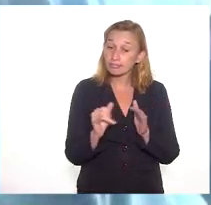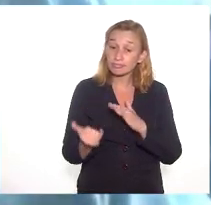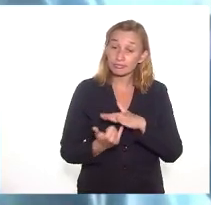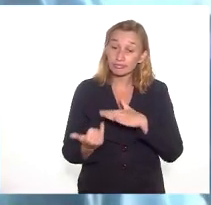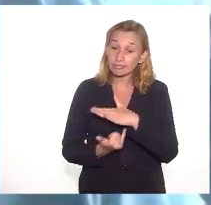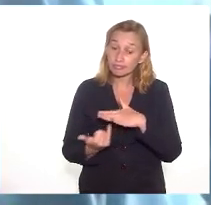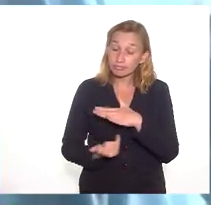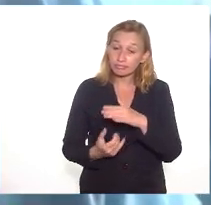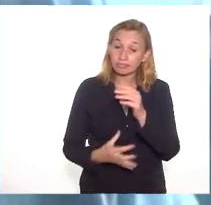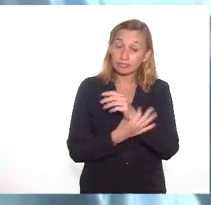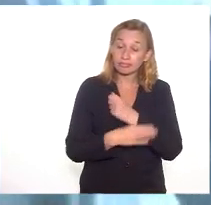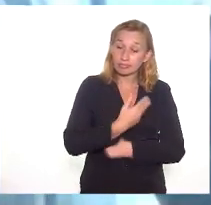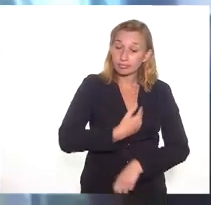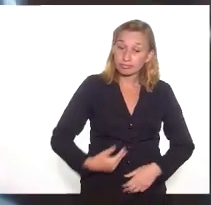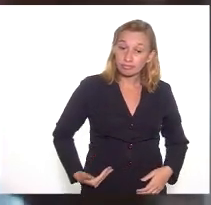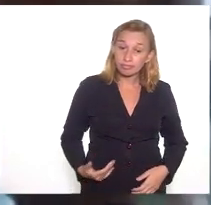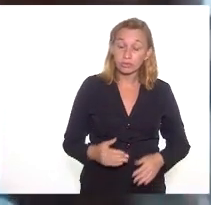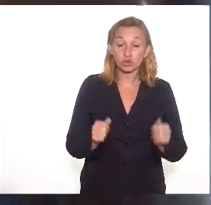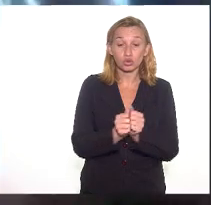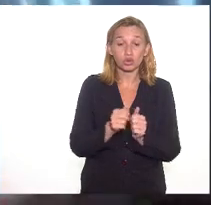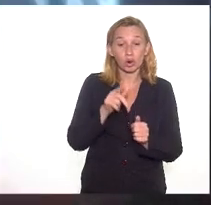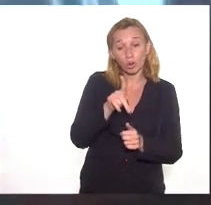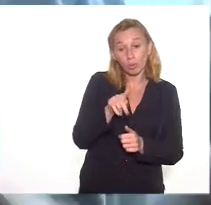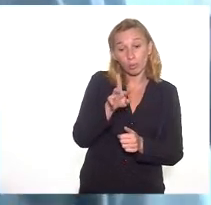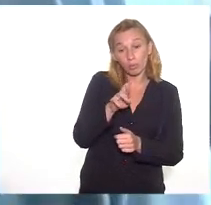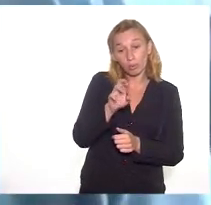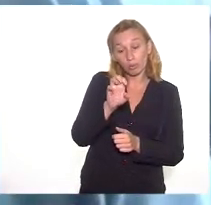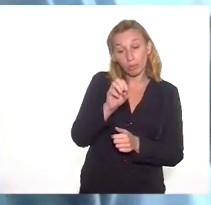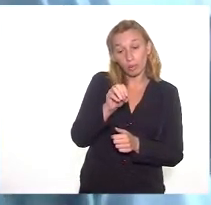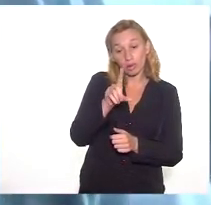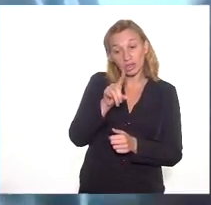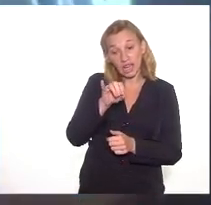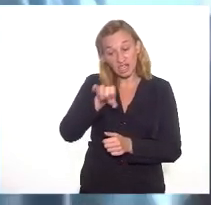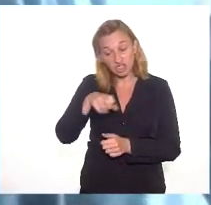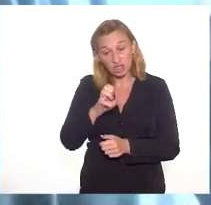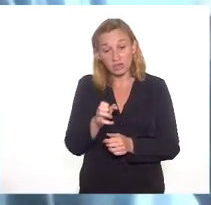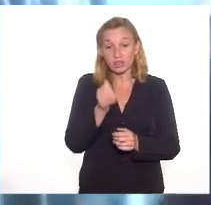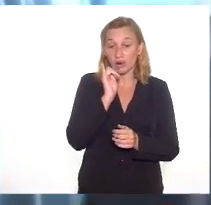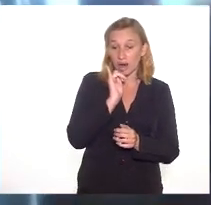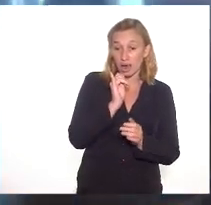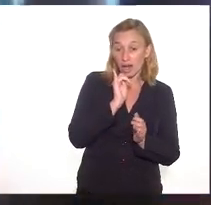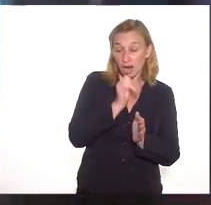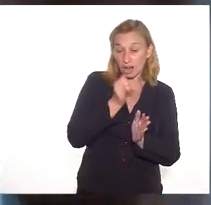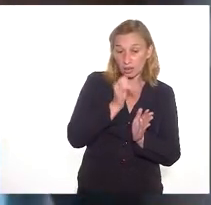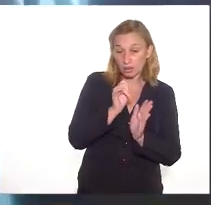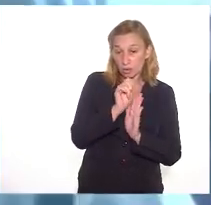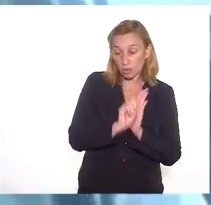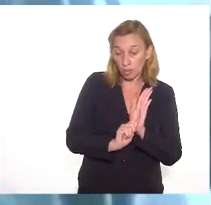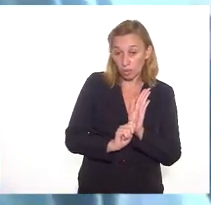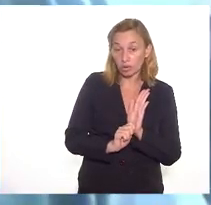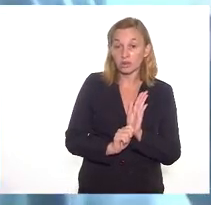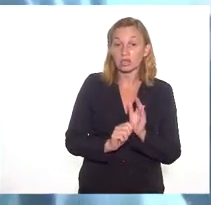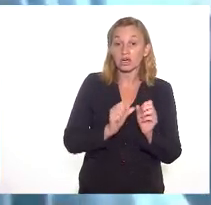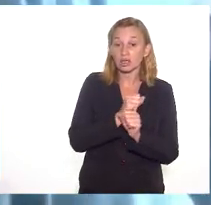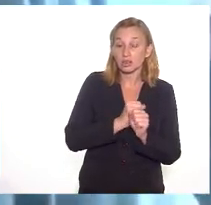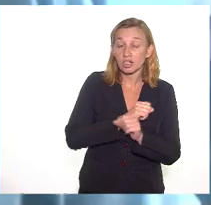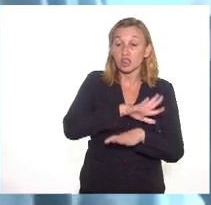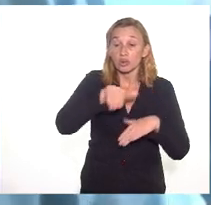Segurança Pública, junto com o PRODERGE, faça aqueles relatórios anuais sobre todas as